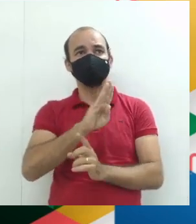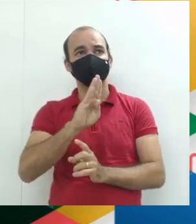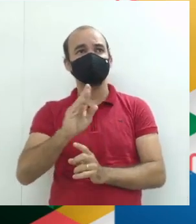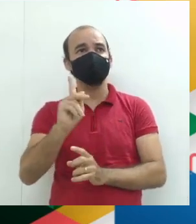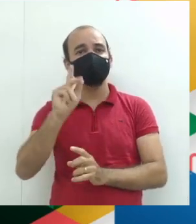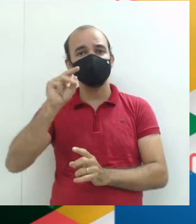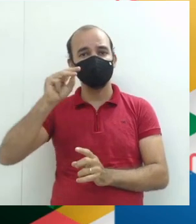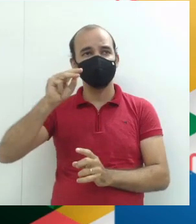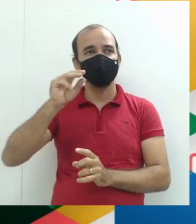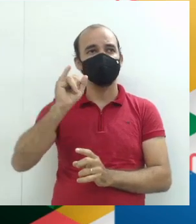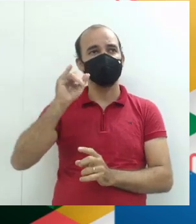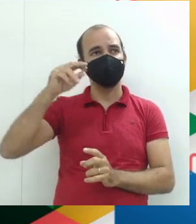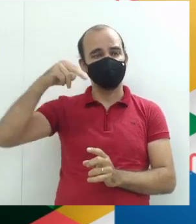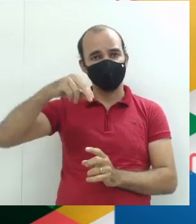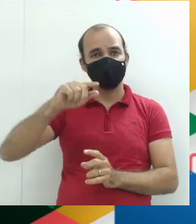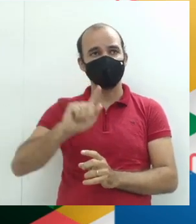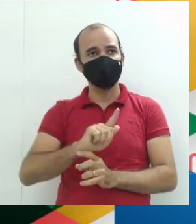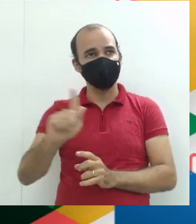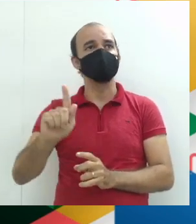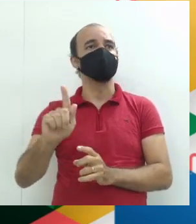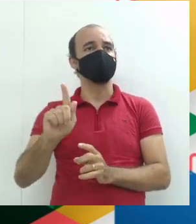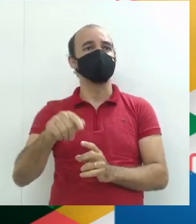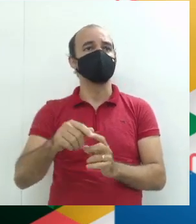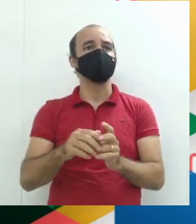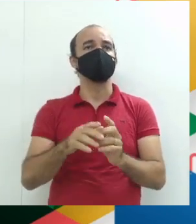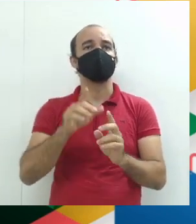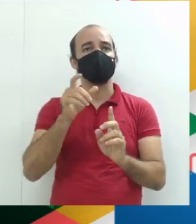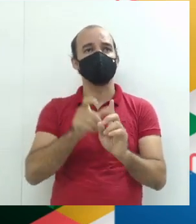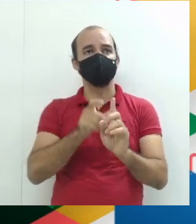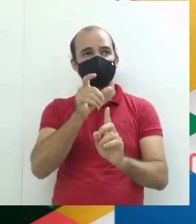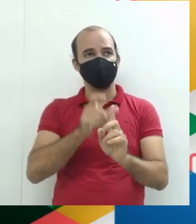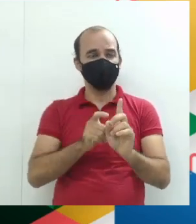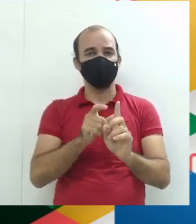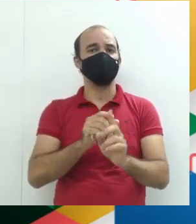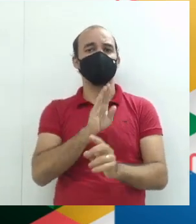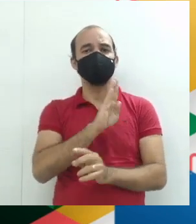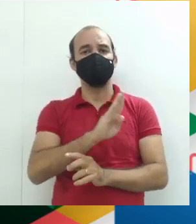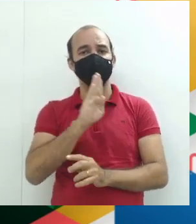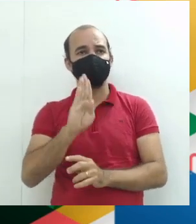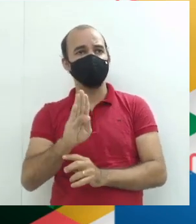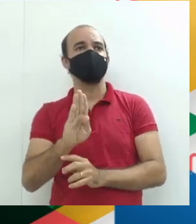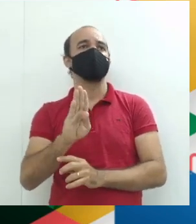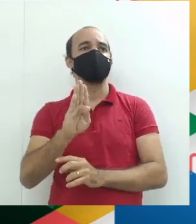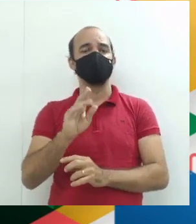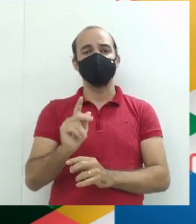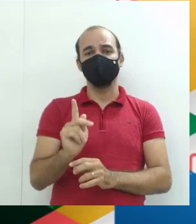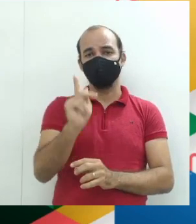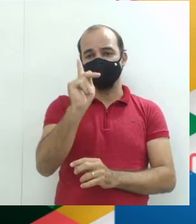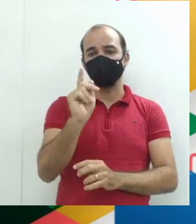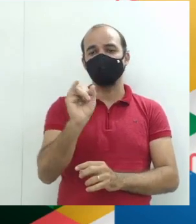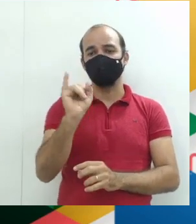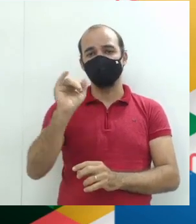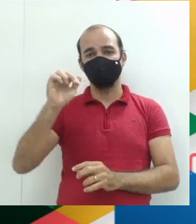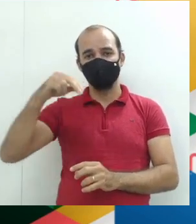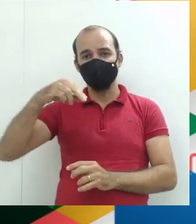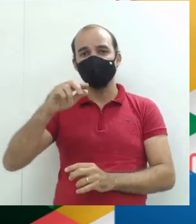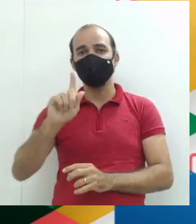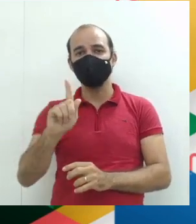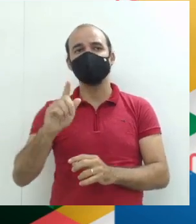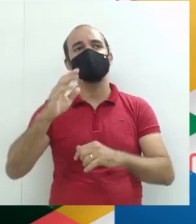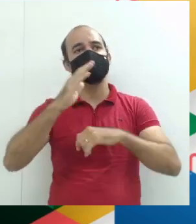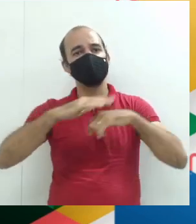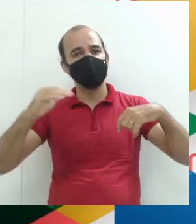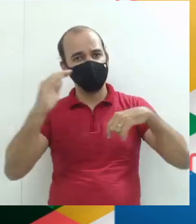desse gênero musical do blues. A gente vai ter um cantor que ficou conhecido como B.B. King, que o nome dele era